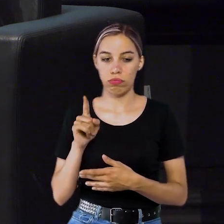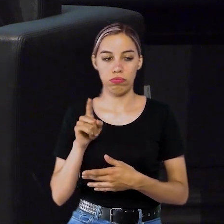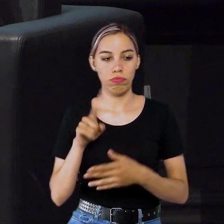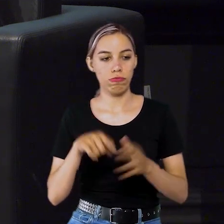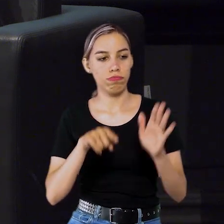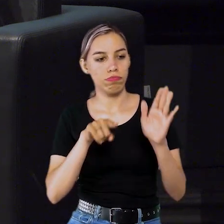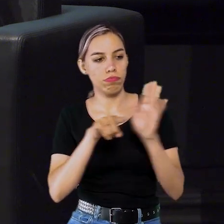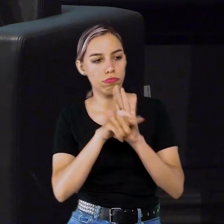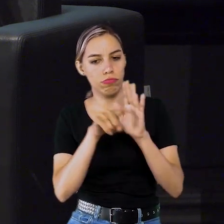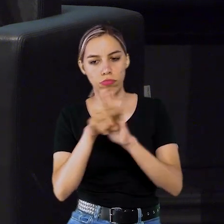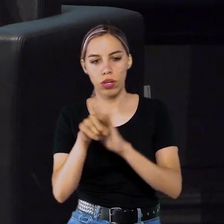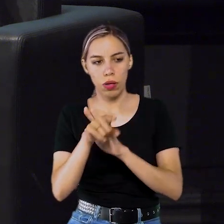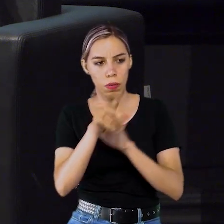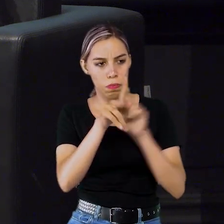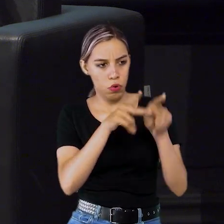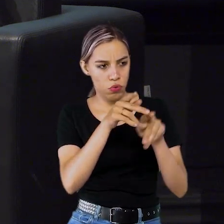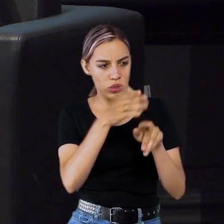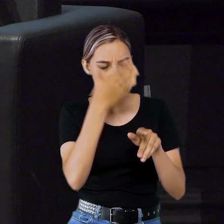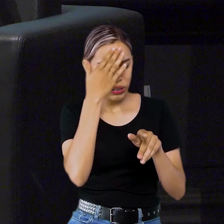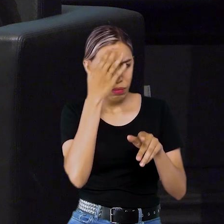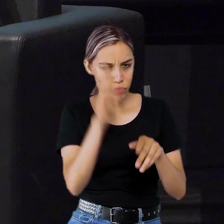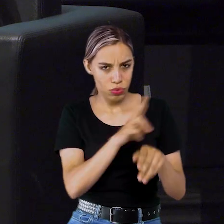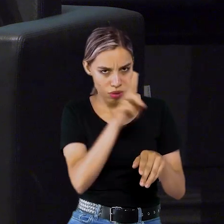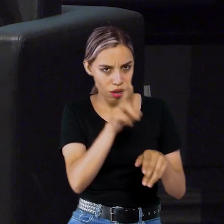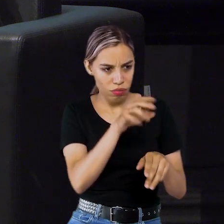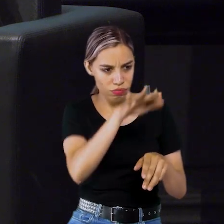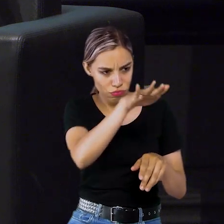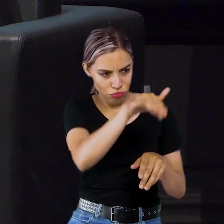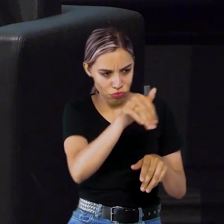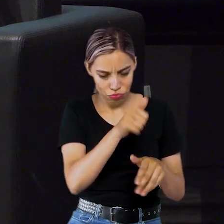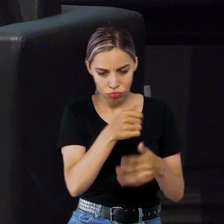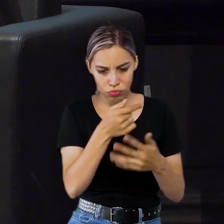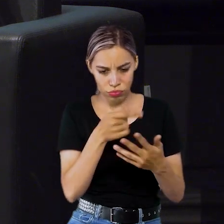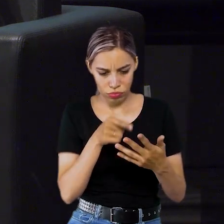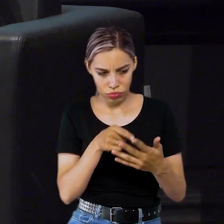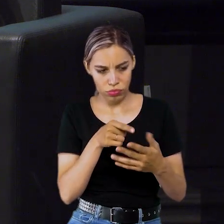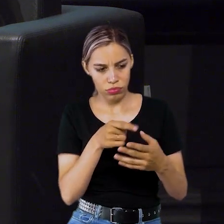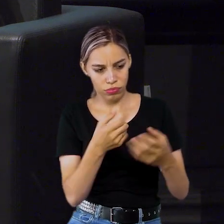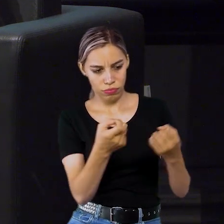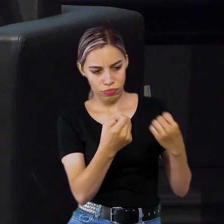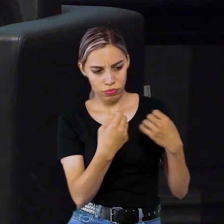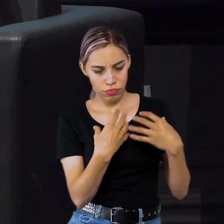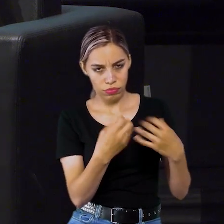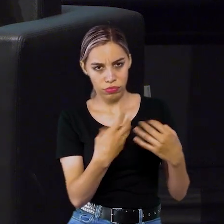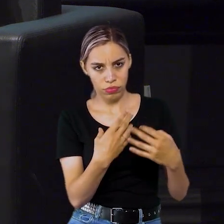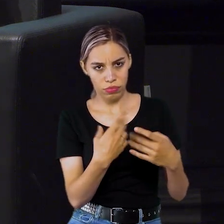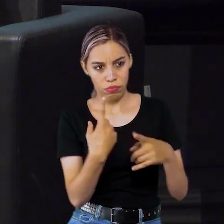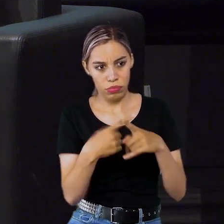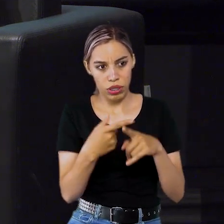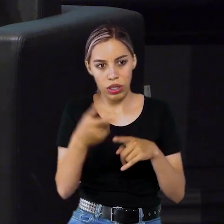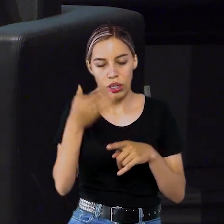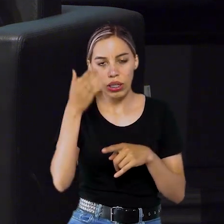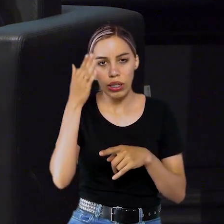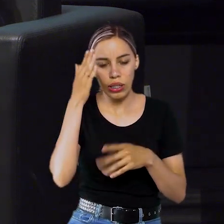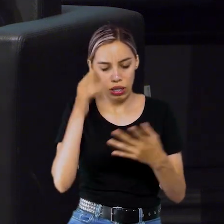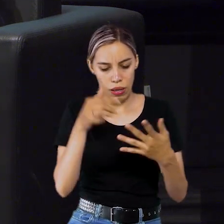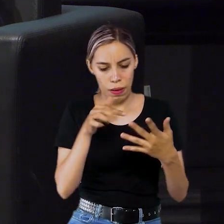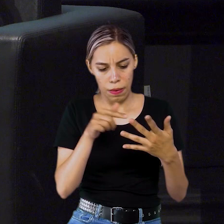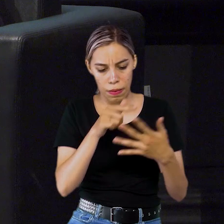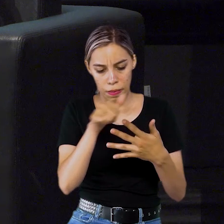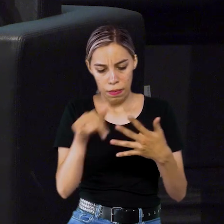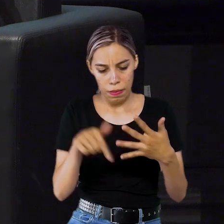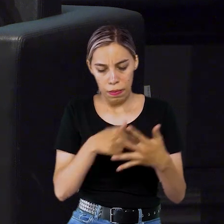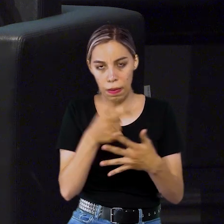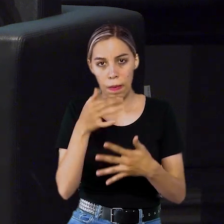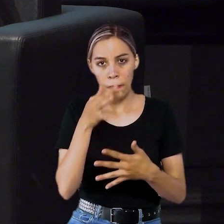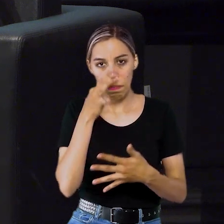sabe, com quem conhece, que é os povos que fazem isso. E entender o quanto é sagrada essas plantas